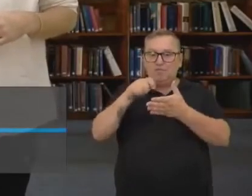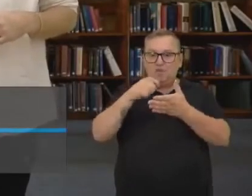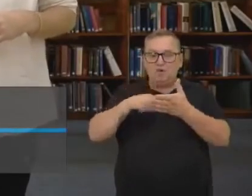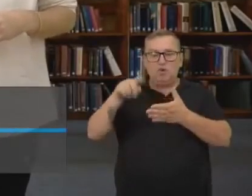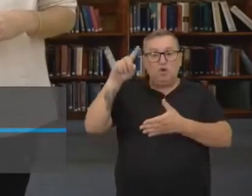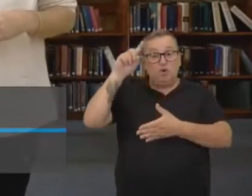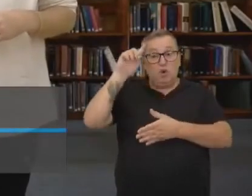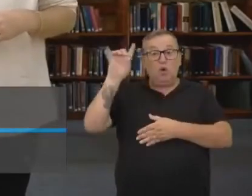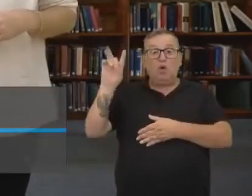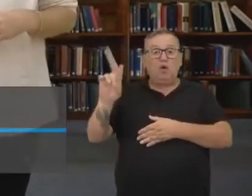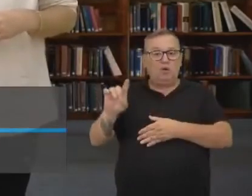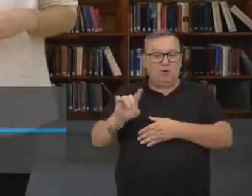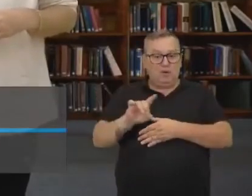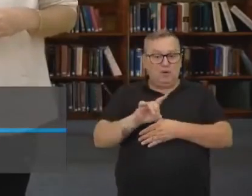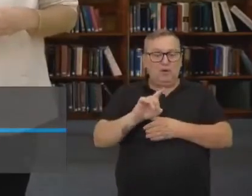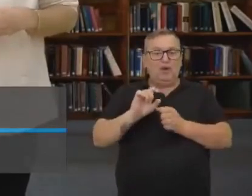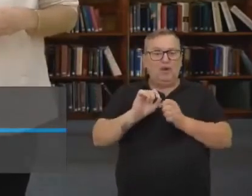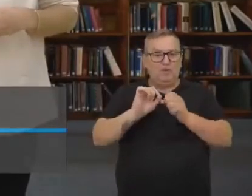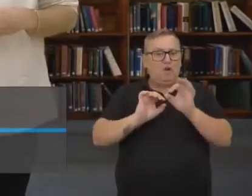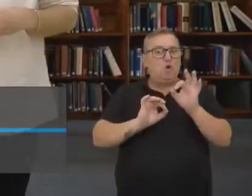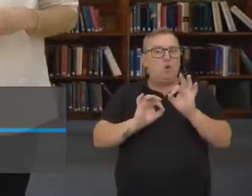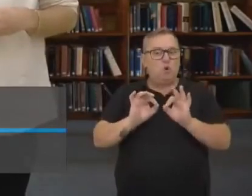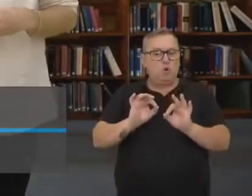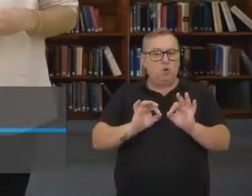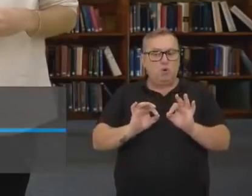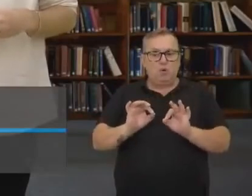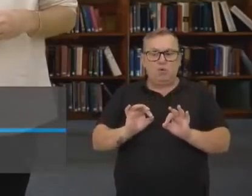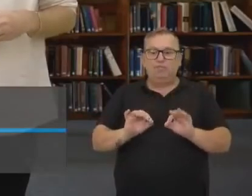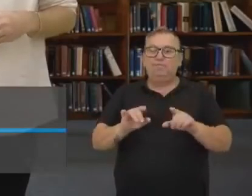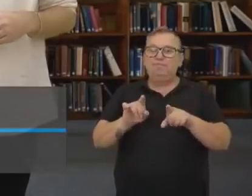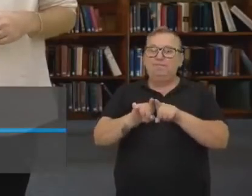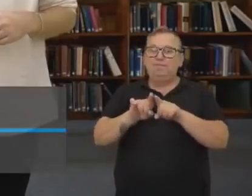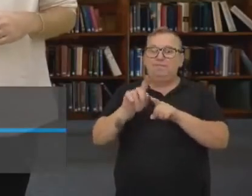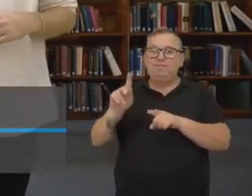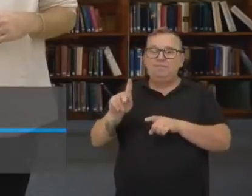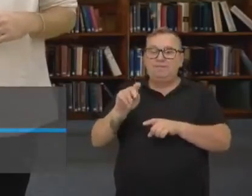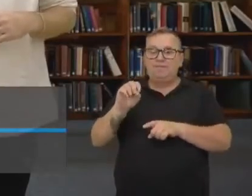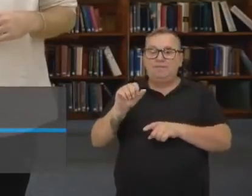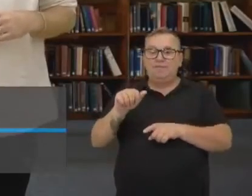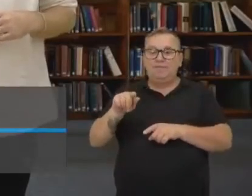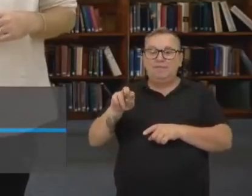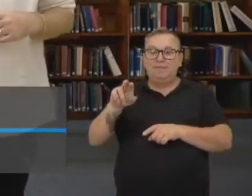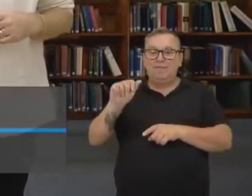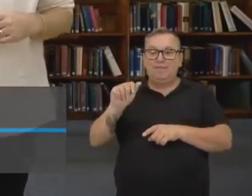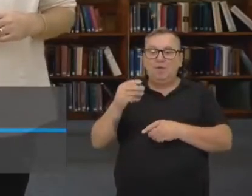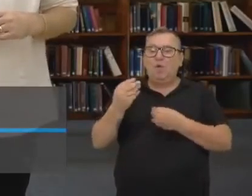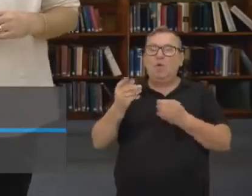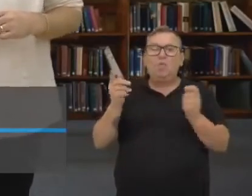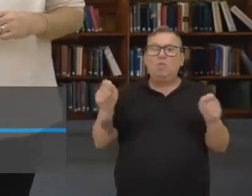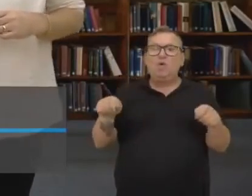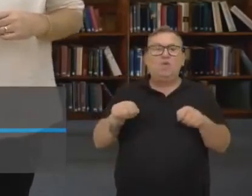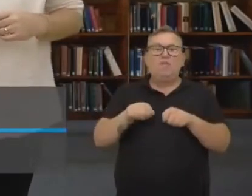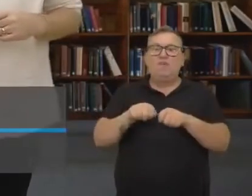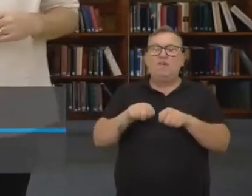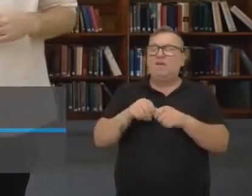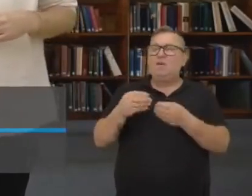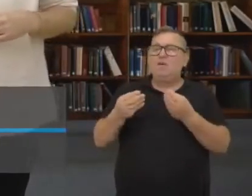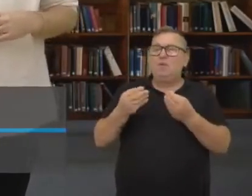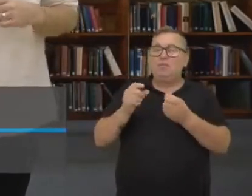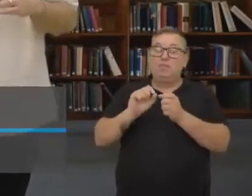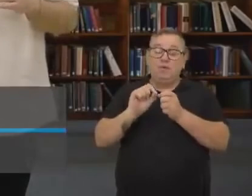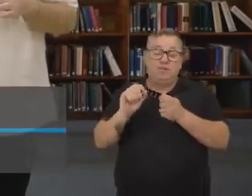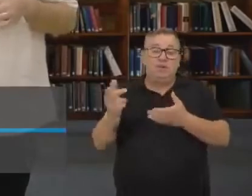dia, que é feito com muita organização. E a professora Sandra diz como que pode ser feito esse registro, então. Ela fala com